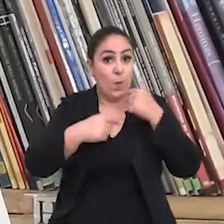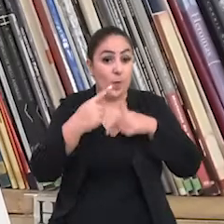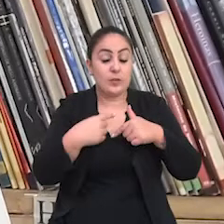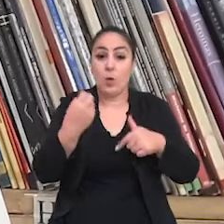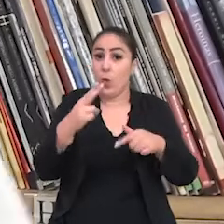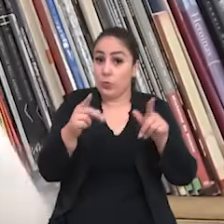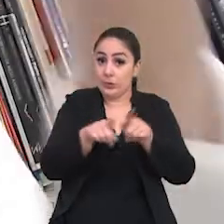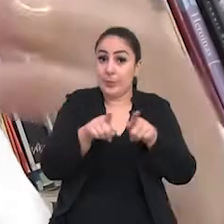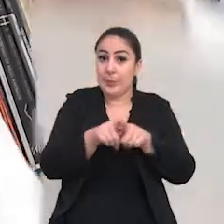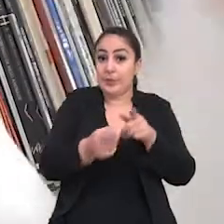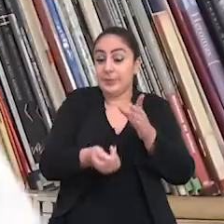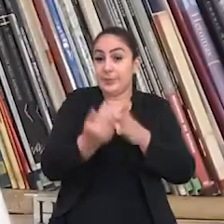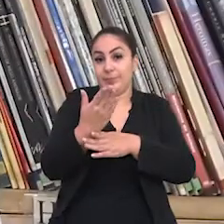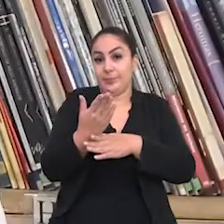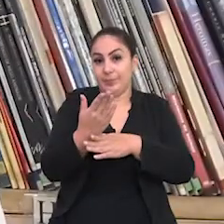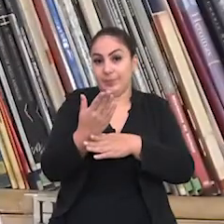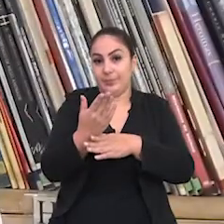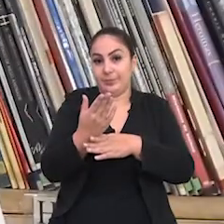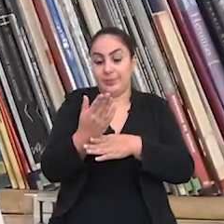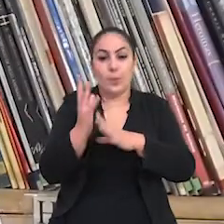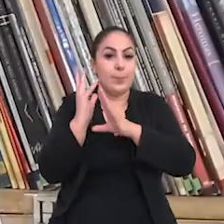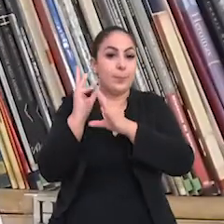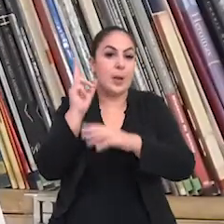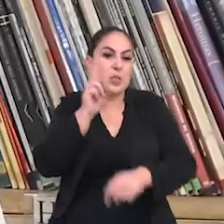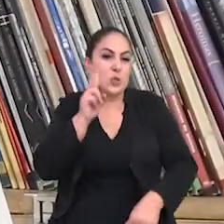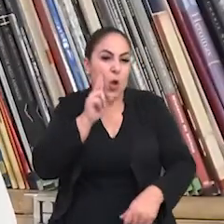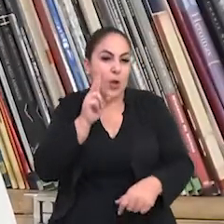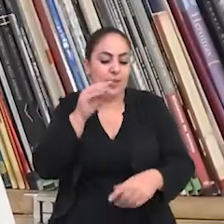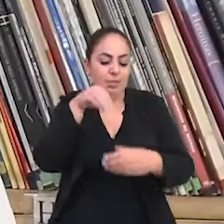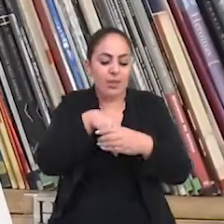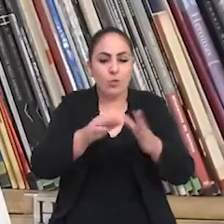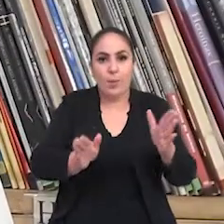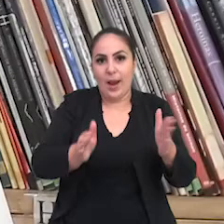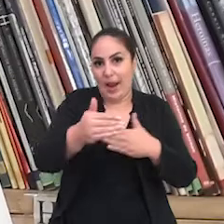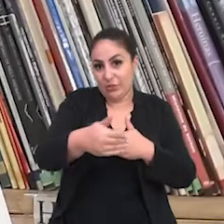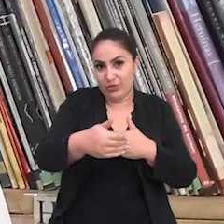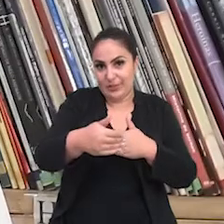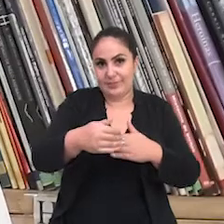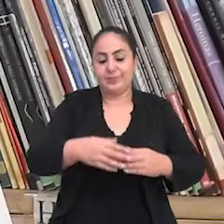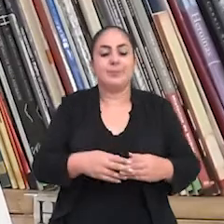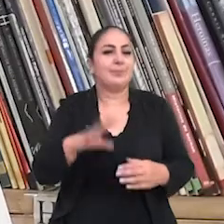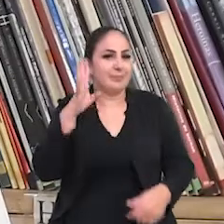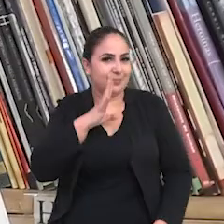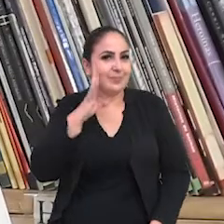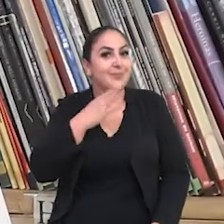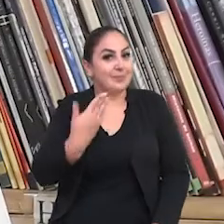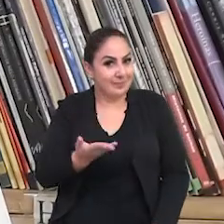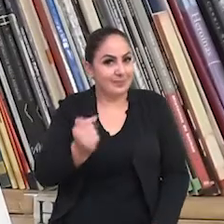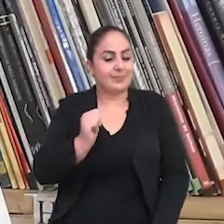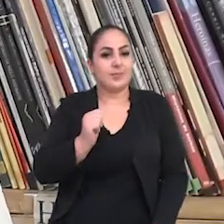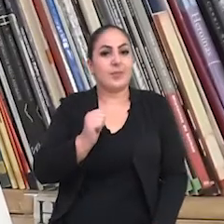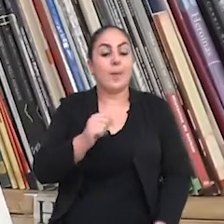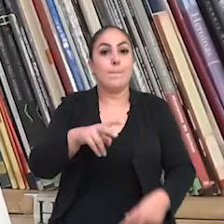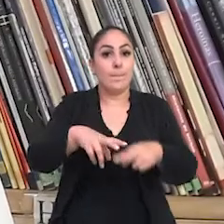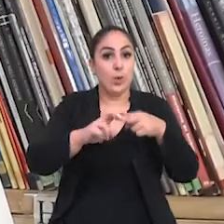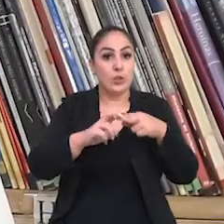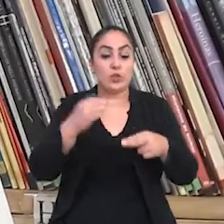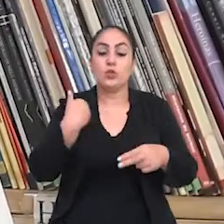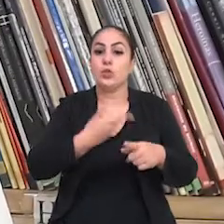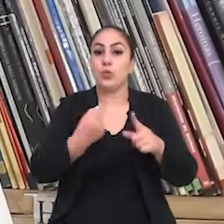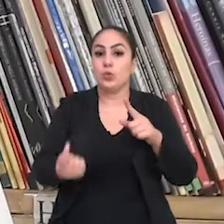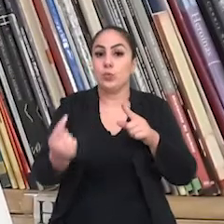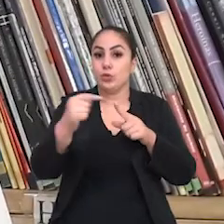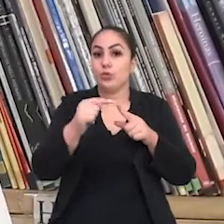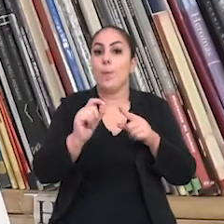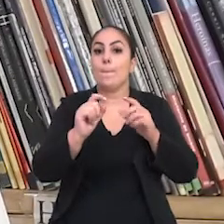também gosta, ou ainda criar uma história com esses personagens dentro de uma caixa de sapato? Legal, né? Então, o